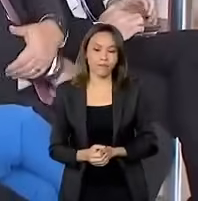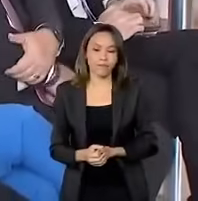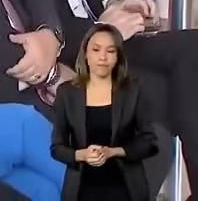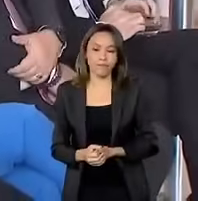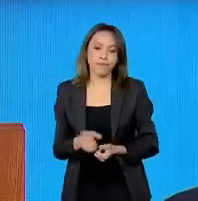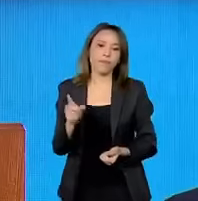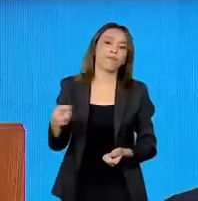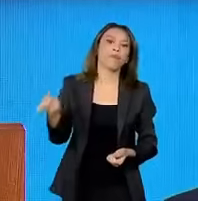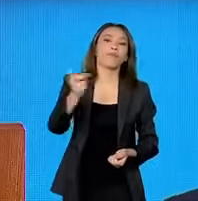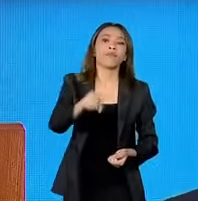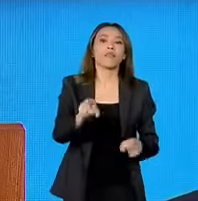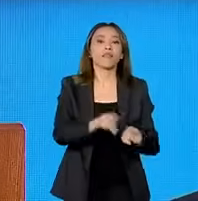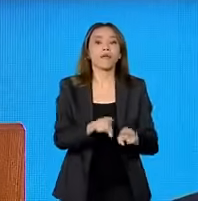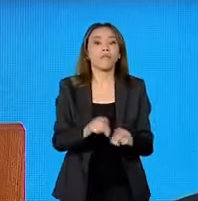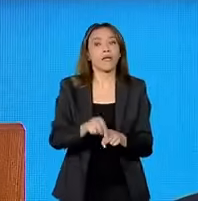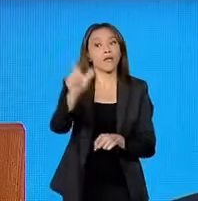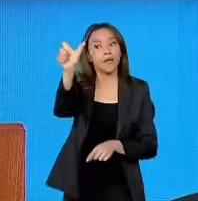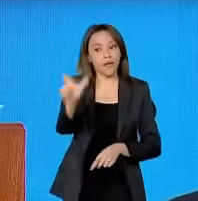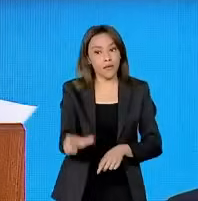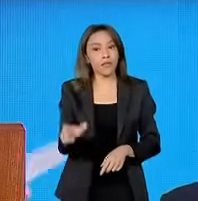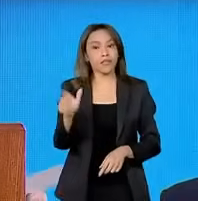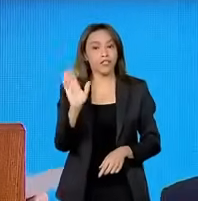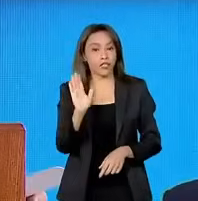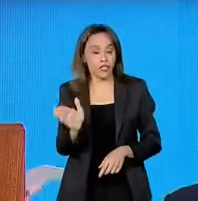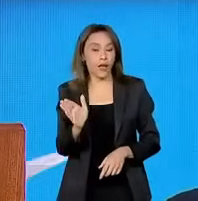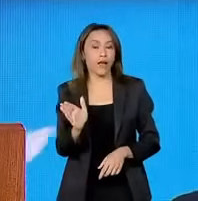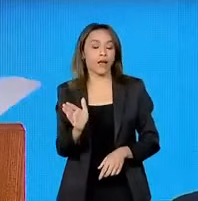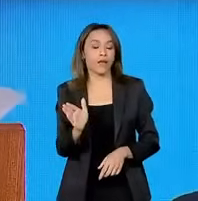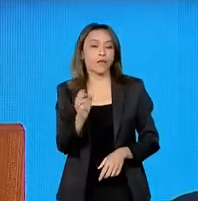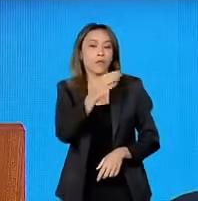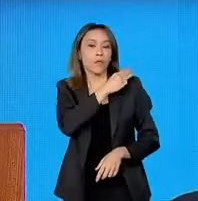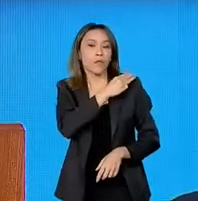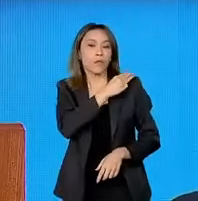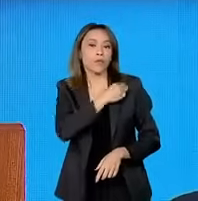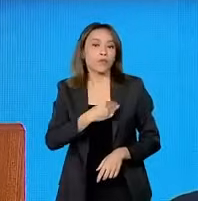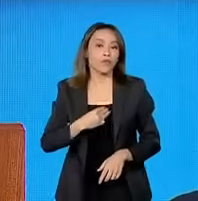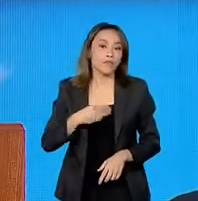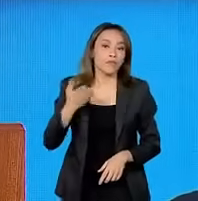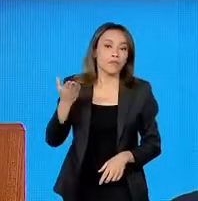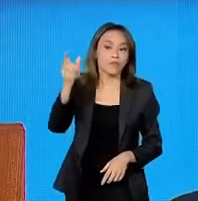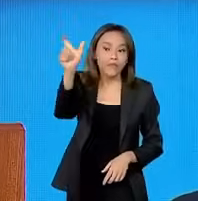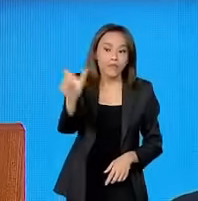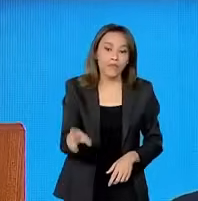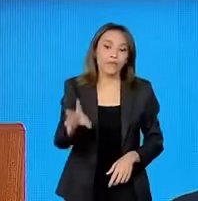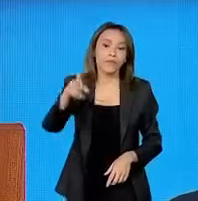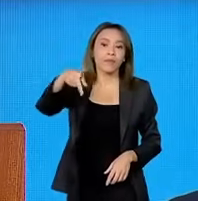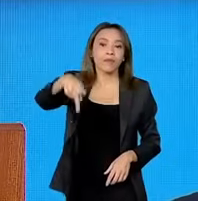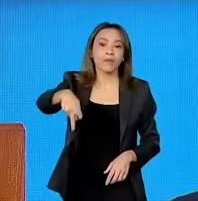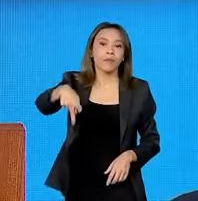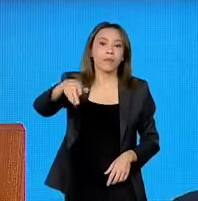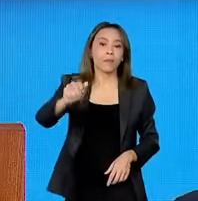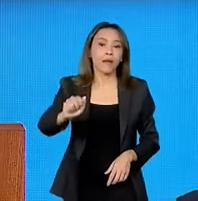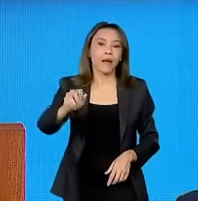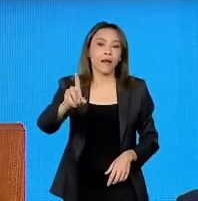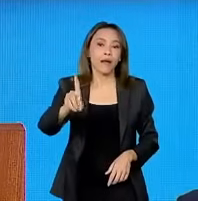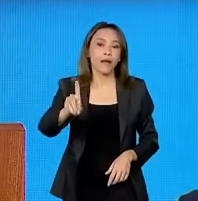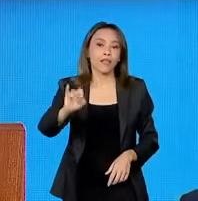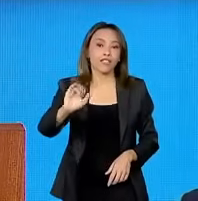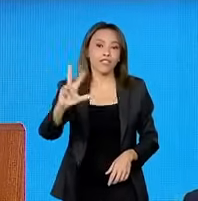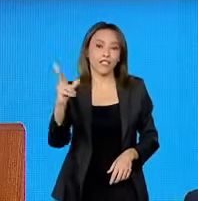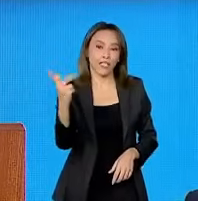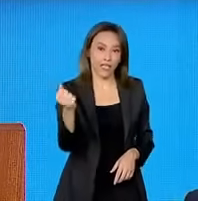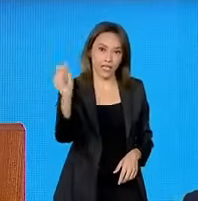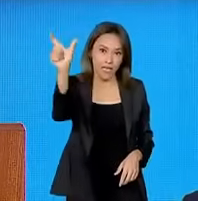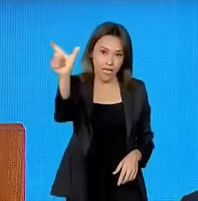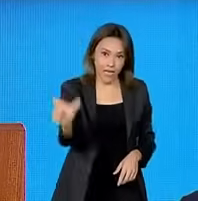O Márcio Macedo já falou. Quero cumprimentar o companheiro Padilha. O Padilha, possivelmente, ele tem o